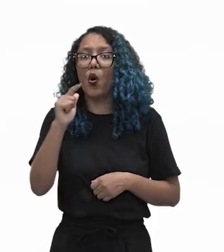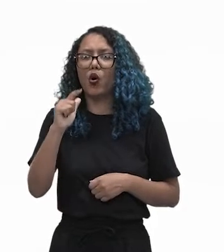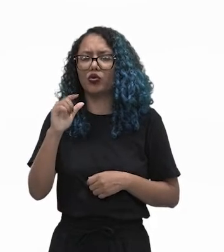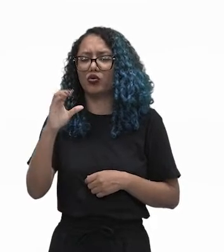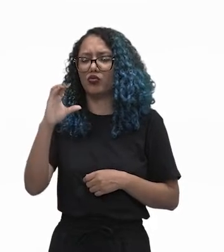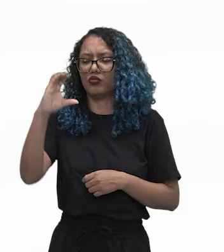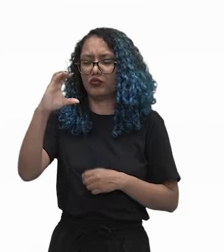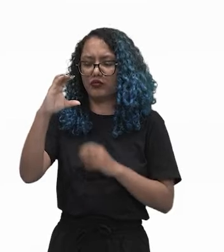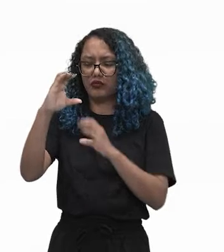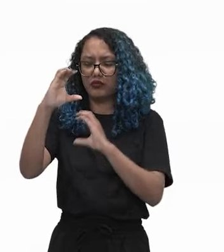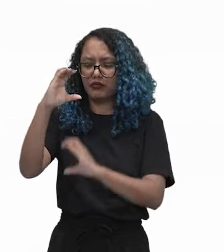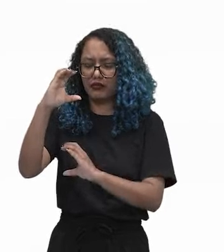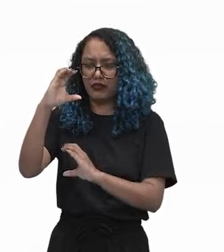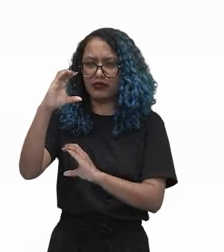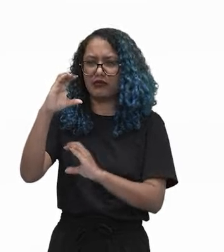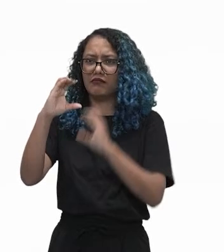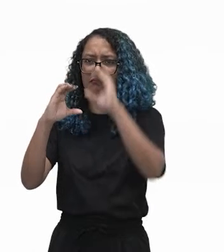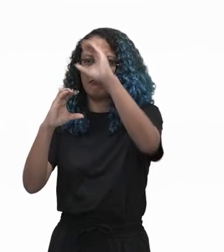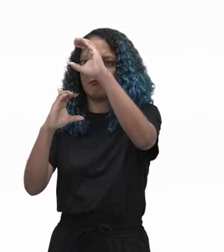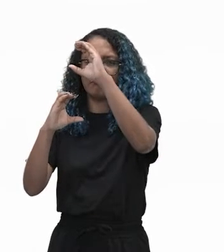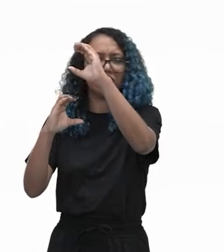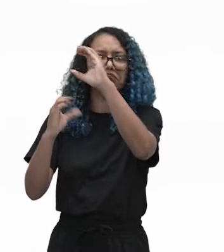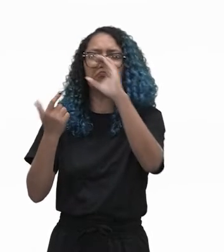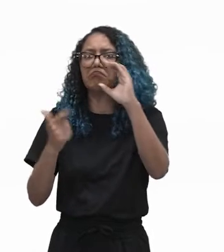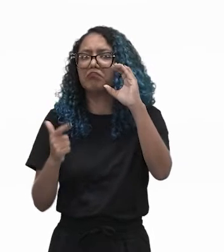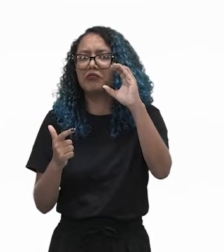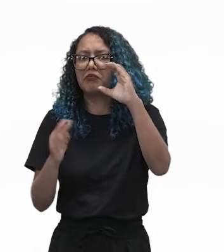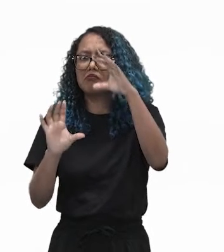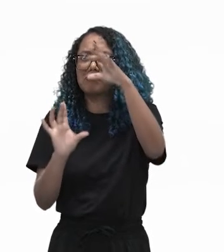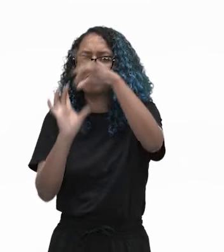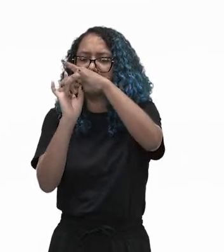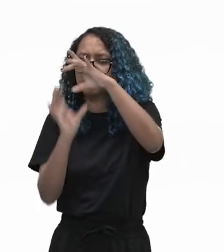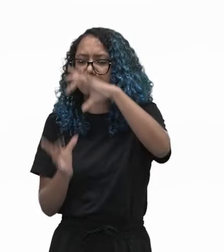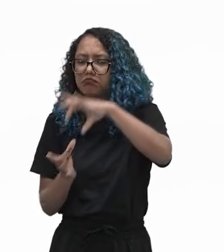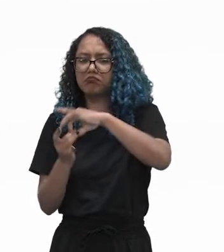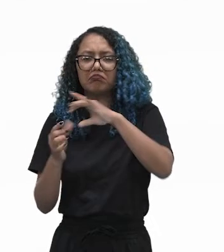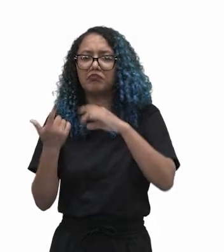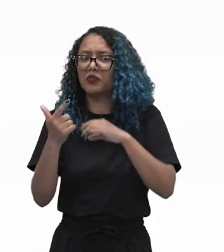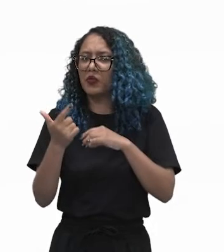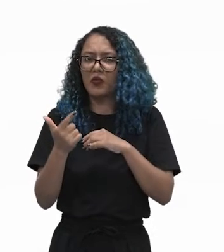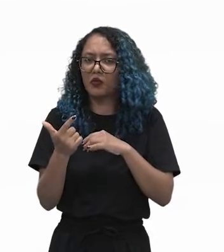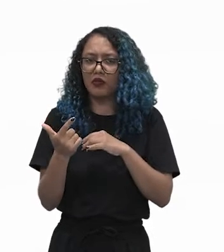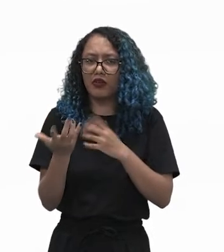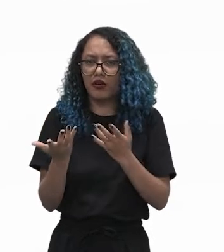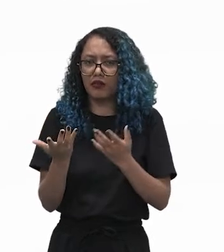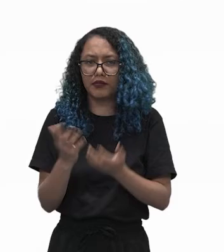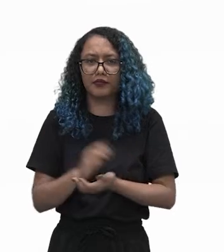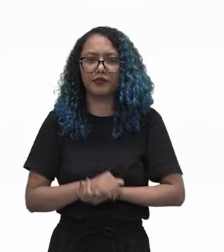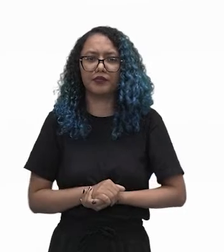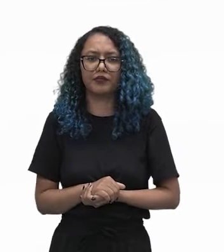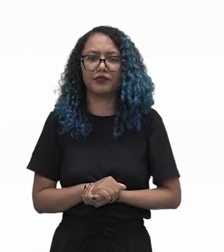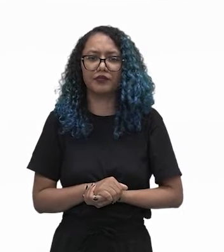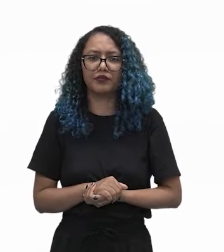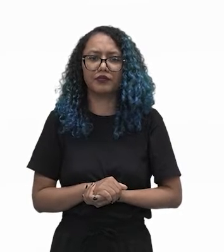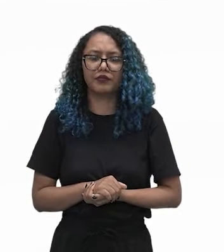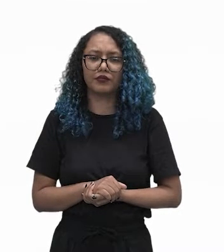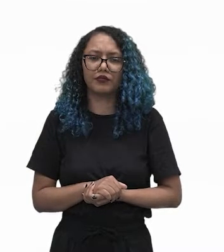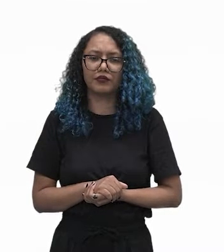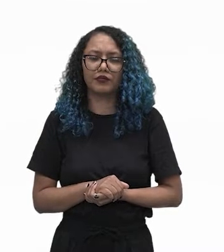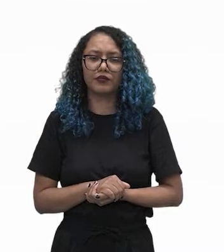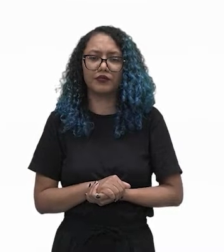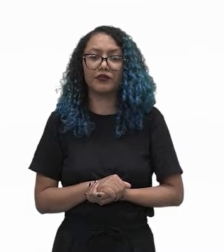eles estão se ligando e não ficou nenhum carbono para fora do que nós chamamos de cadeia principal. Essa é uma